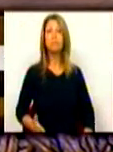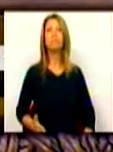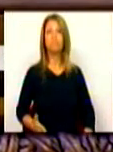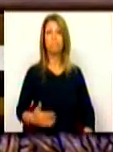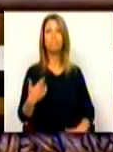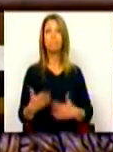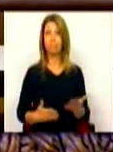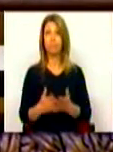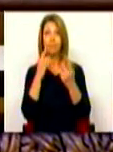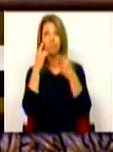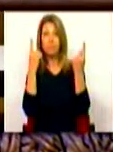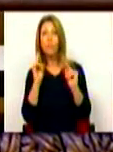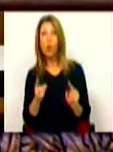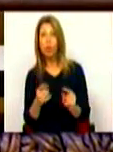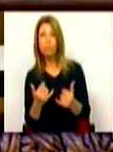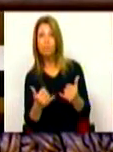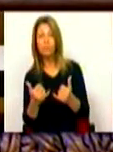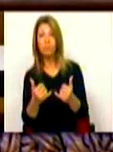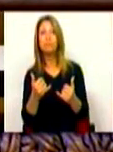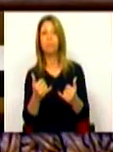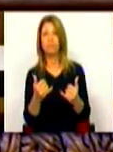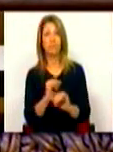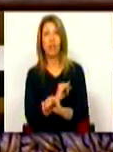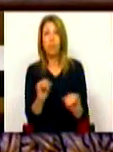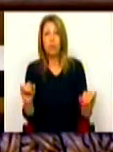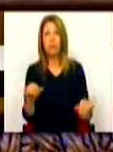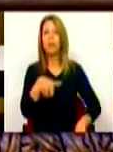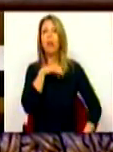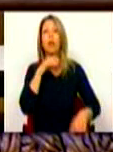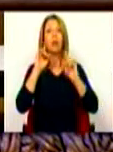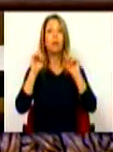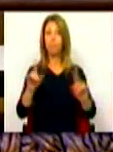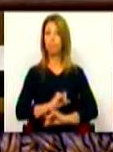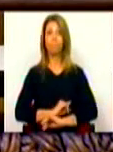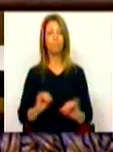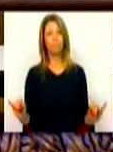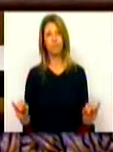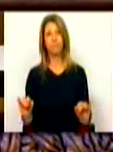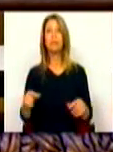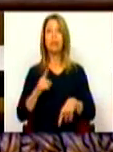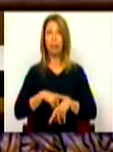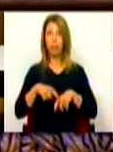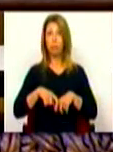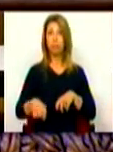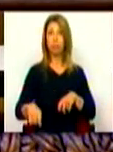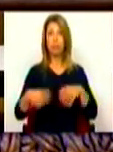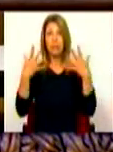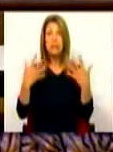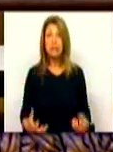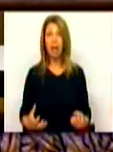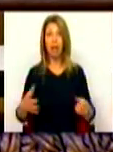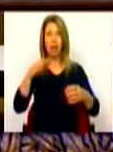os sinais disso tornam-se cada vez mais impossíveis de ignorar. Os ciclos de seca, de ondas de calor e frio,